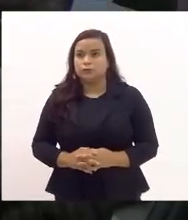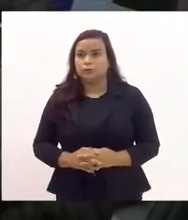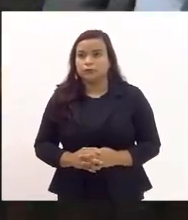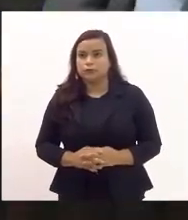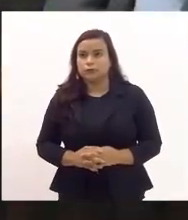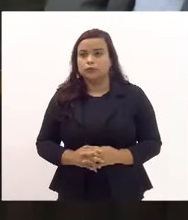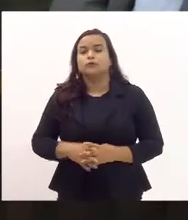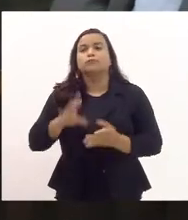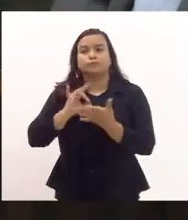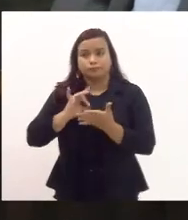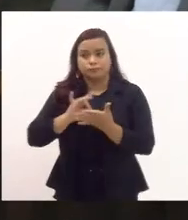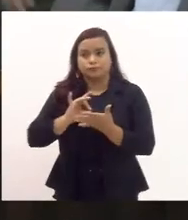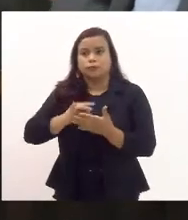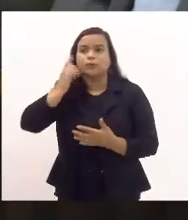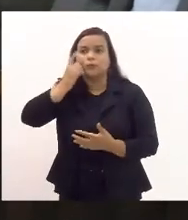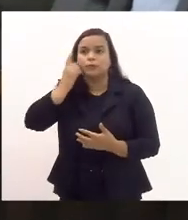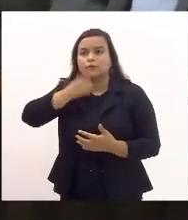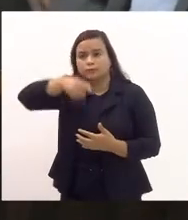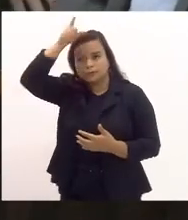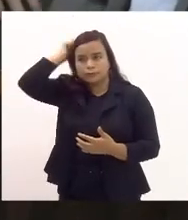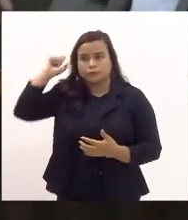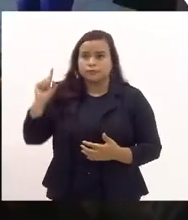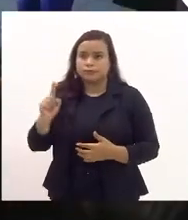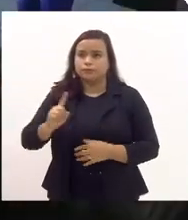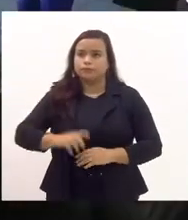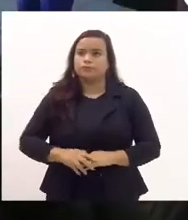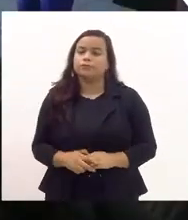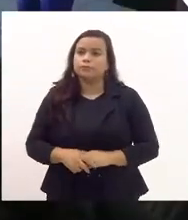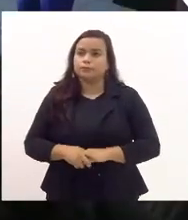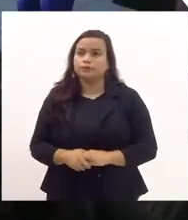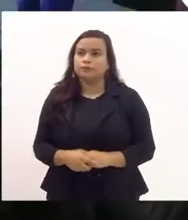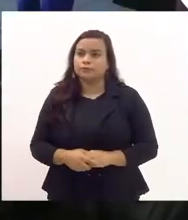ah é verdade Deputado Luiz Paulo II